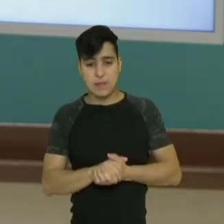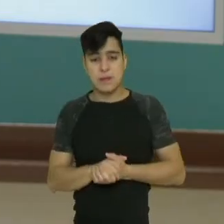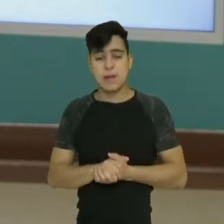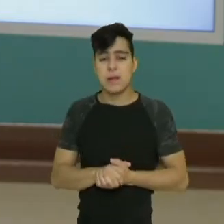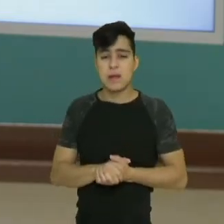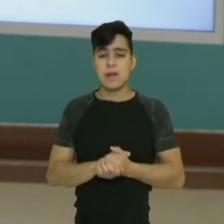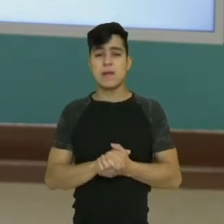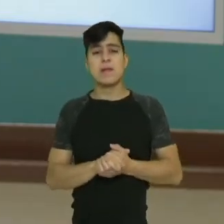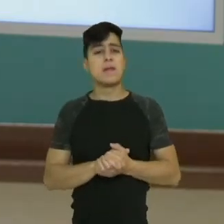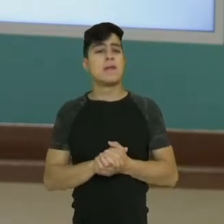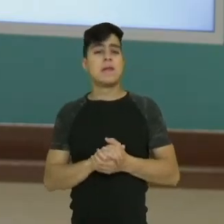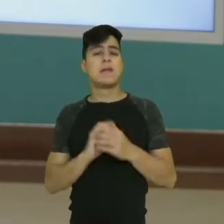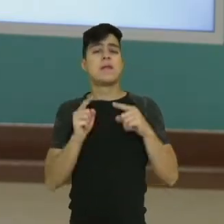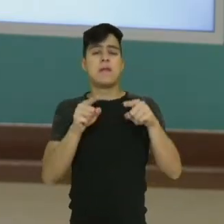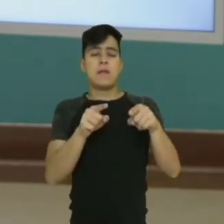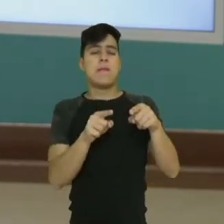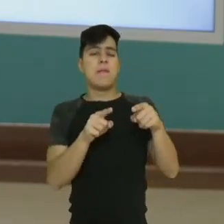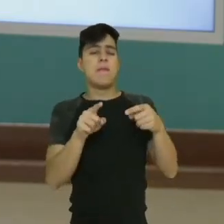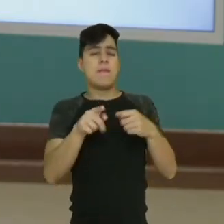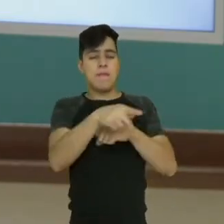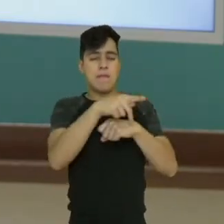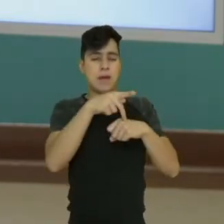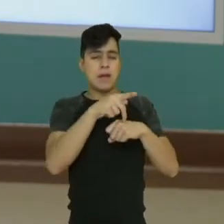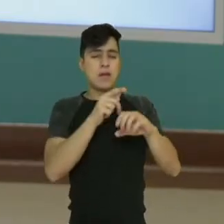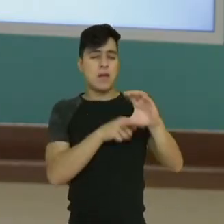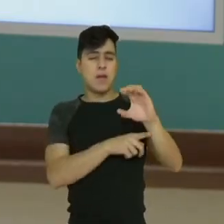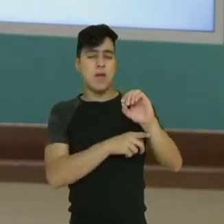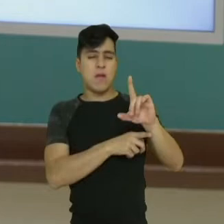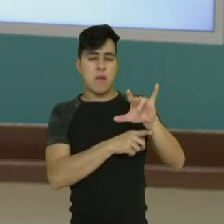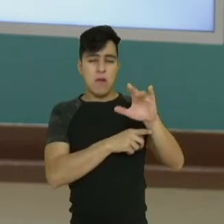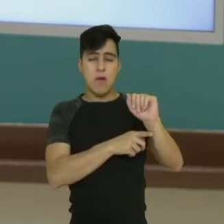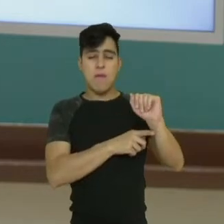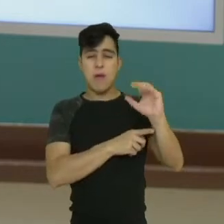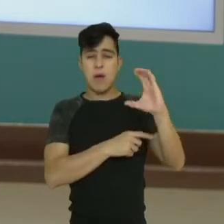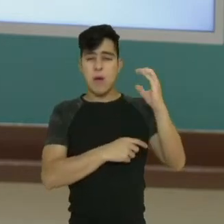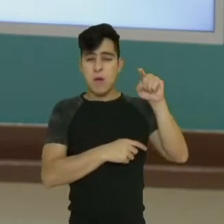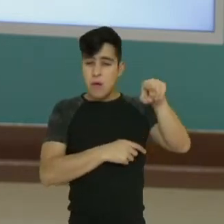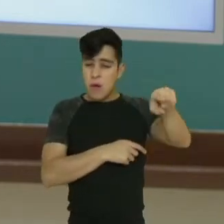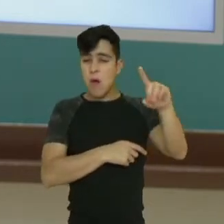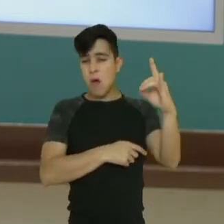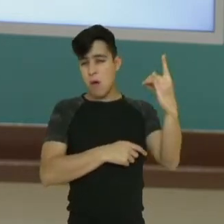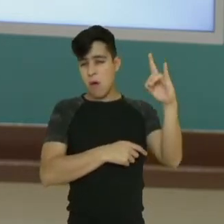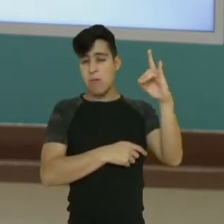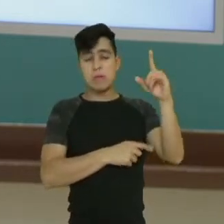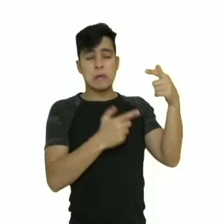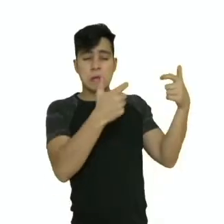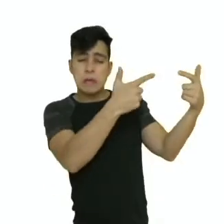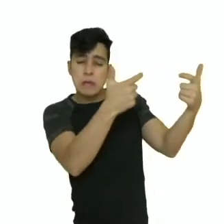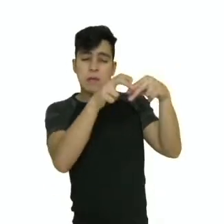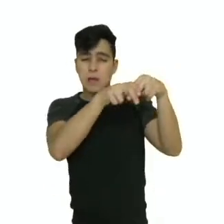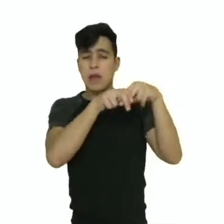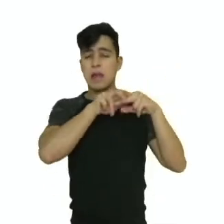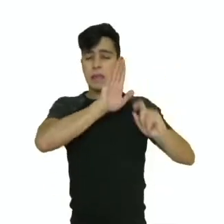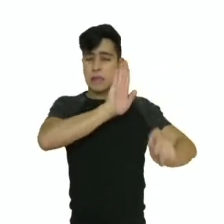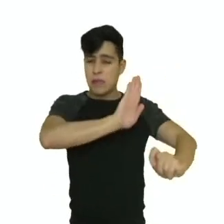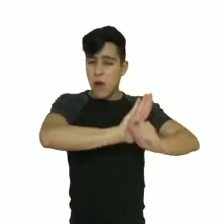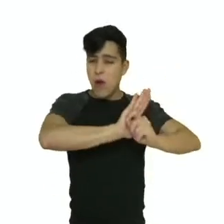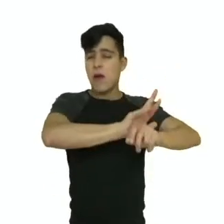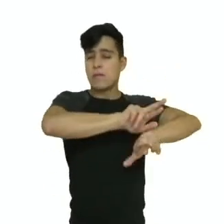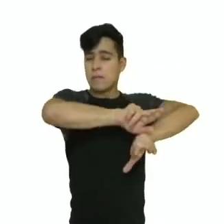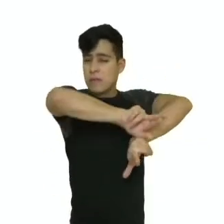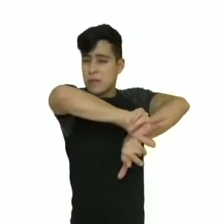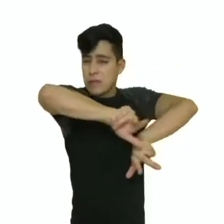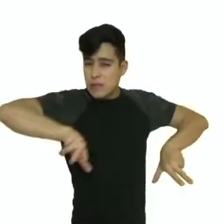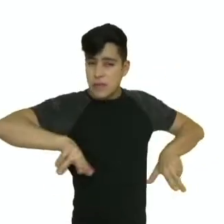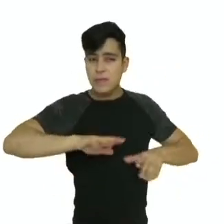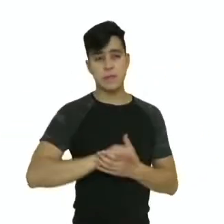Colômbia, okay, que é um país aqui da América do Sul, com o narcotráfico lá acontecendo também. Além também, não está sendo mostrado, mas também, há um